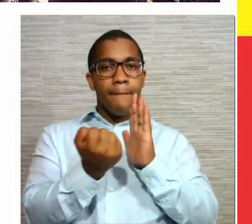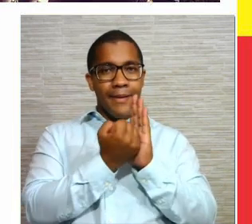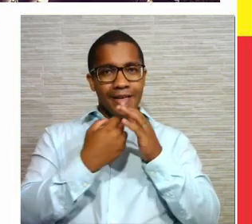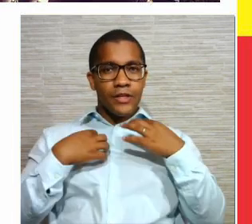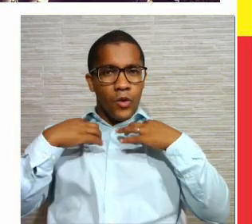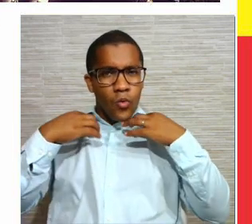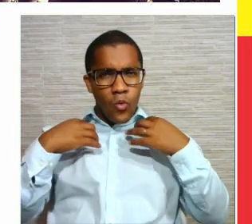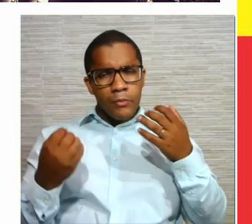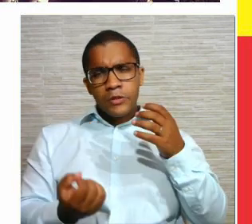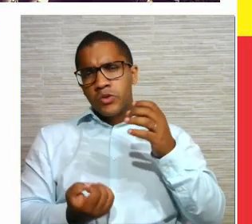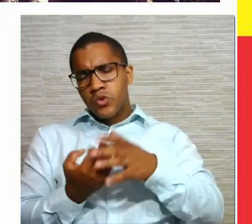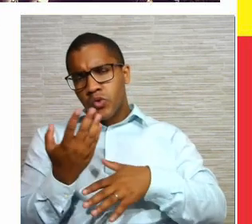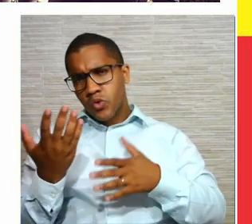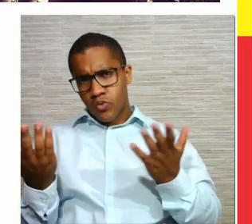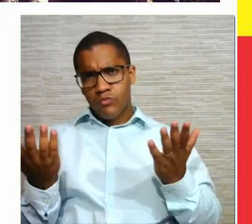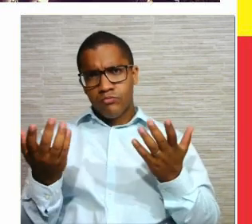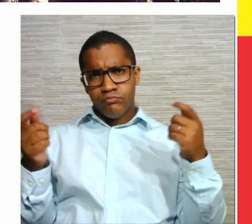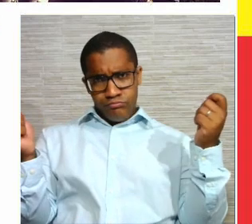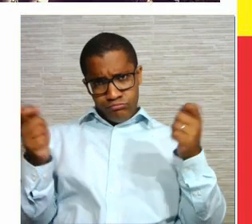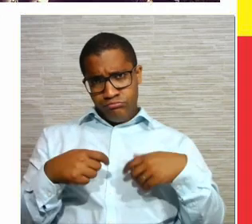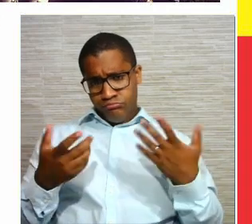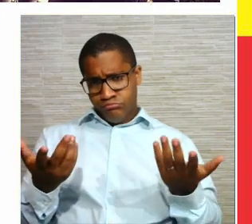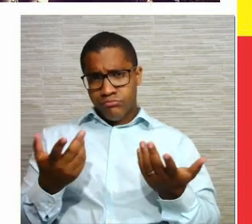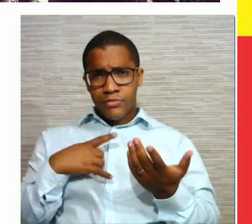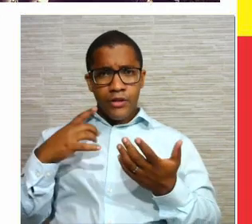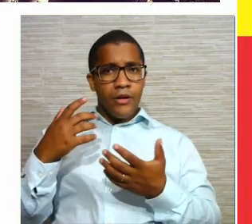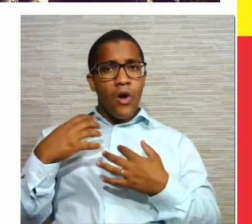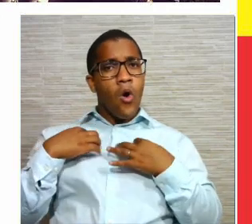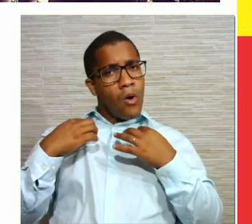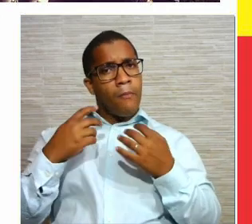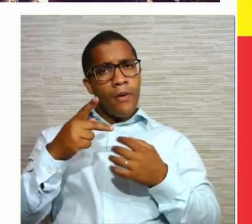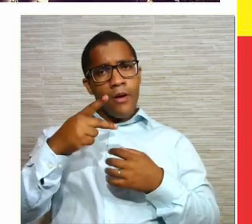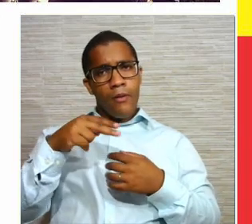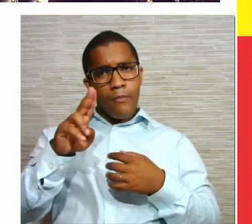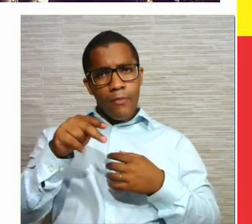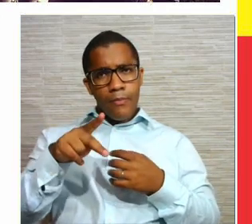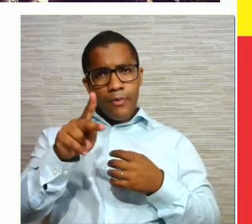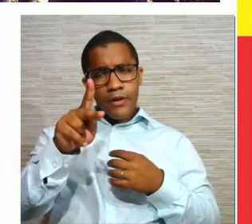famosas que lançou uma moda punk, por exemplo. Né? E a última versão